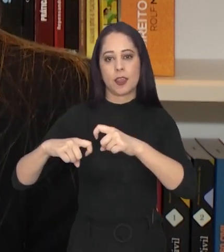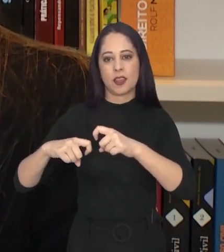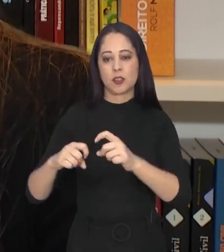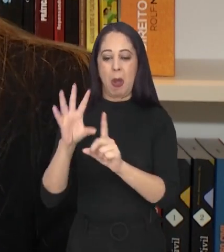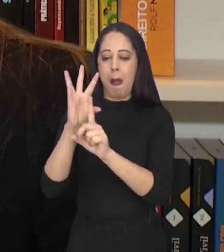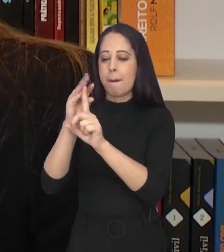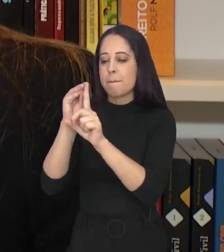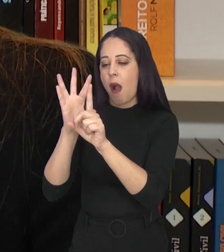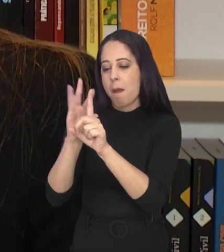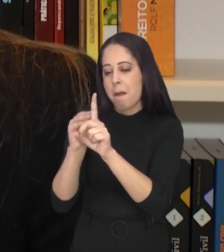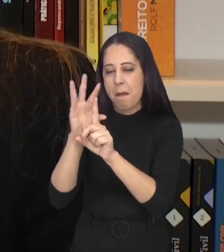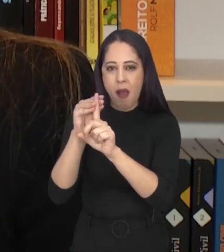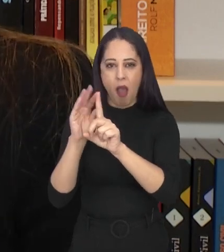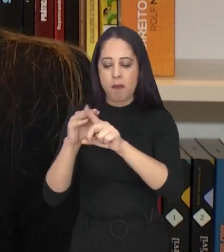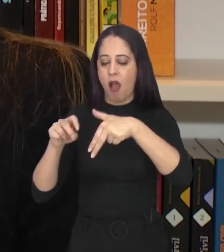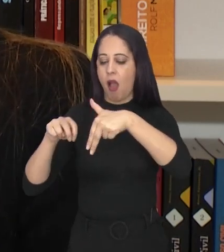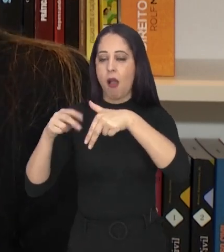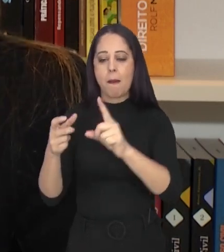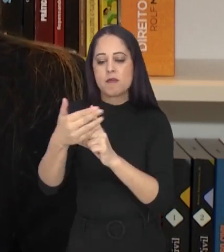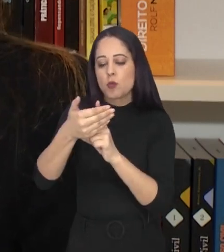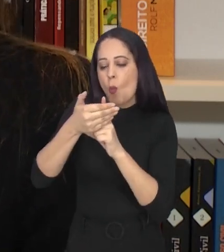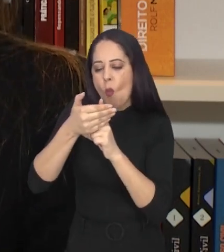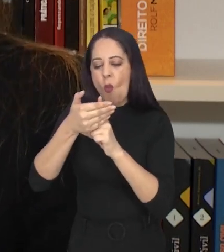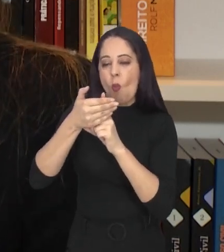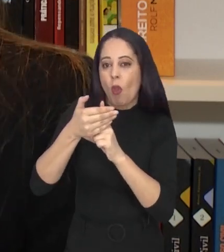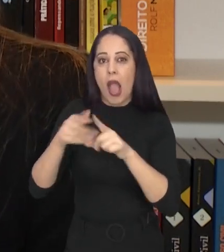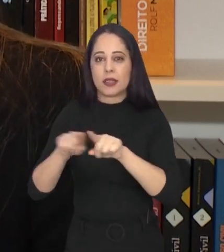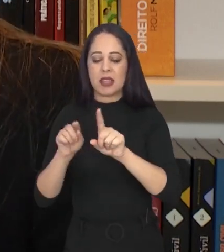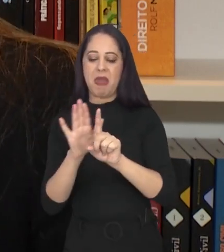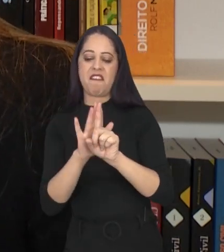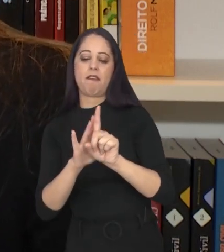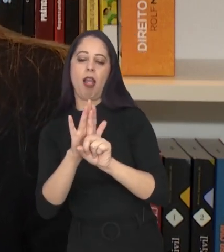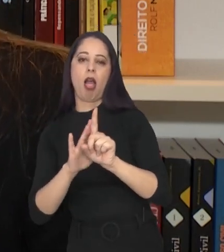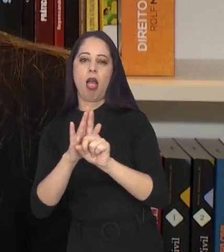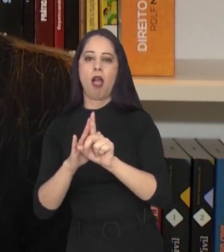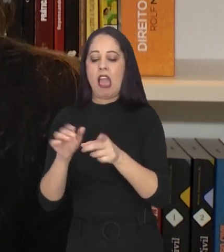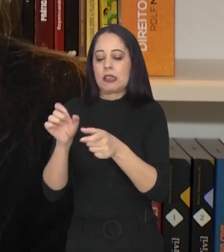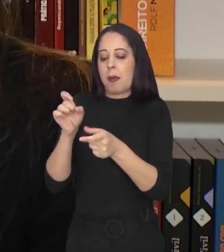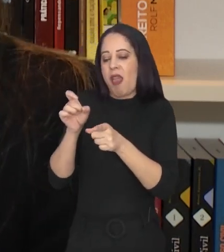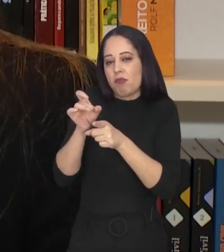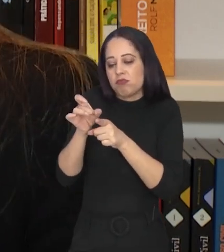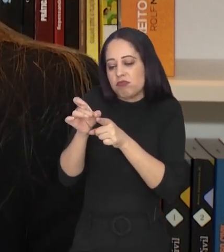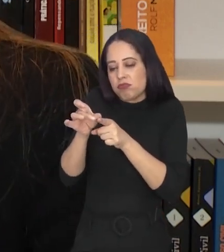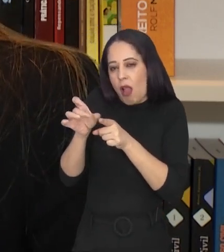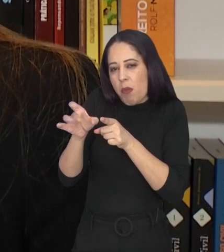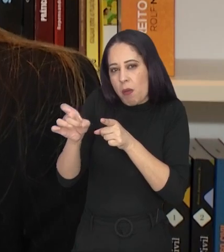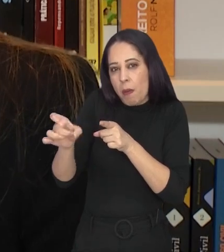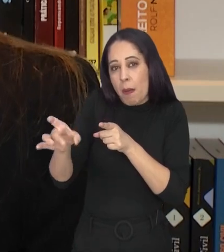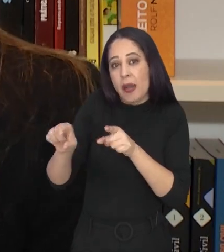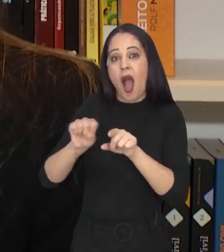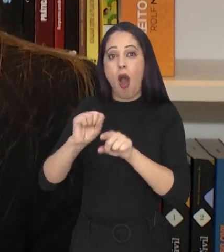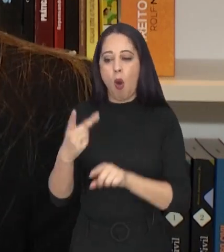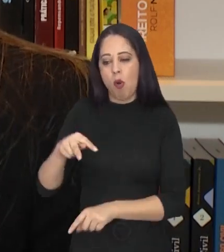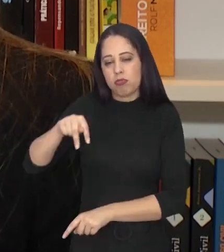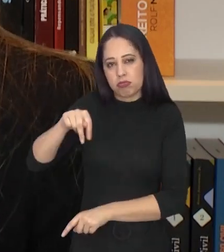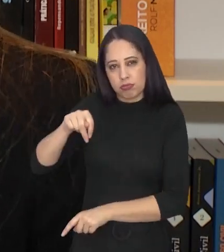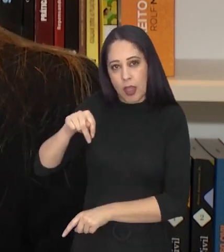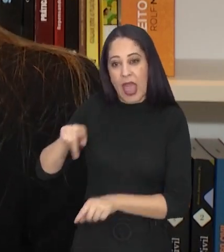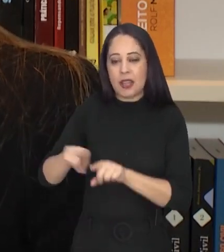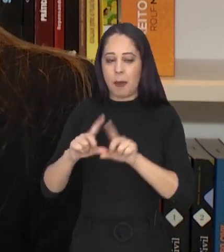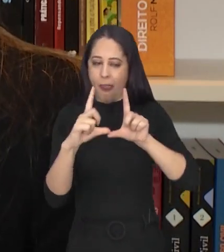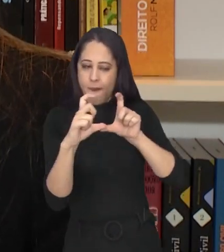né? Apalpar, tentar beijar à força, passar a mão, ejacular, se masturbar, assim como